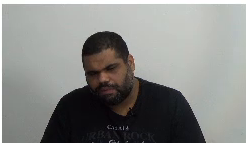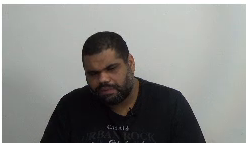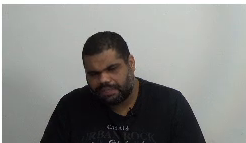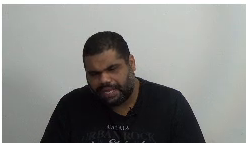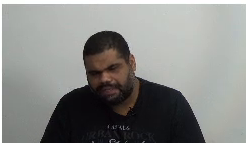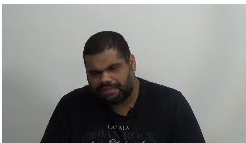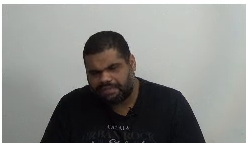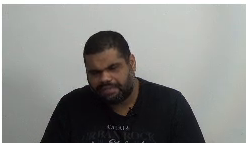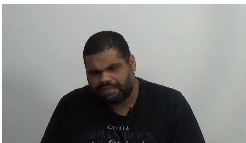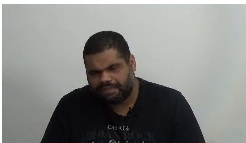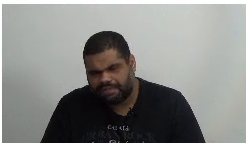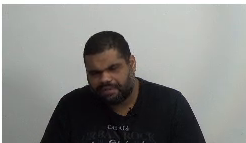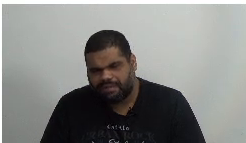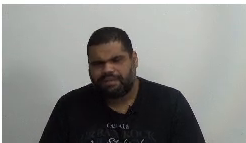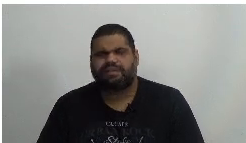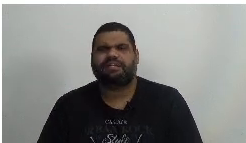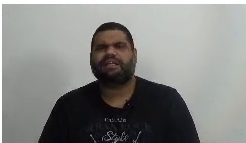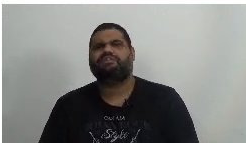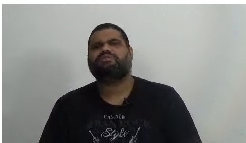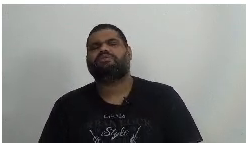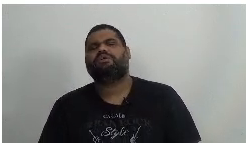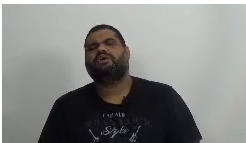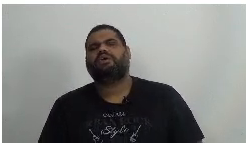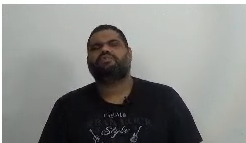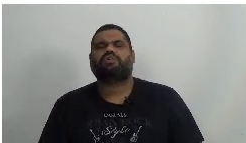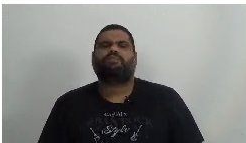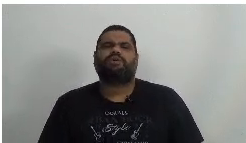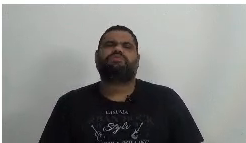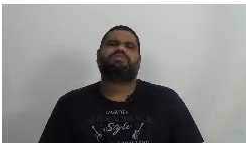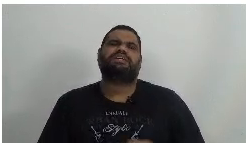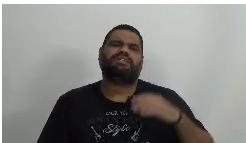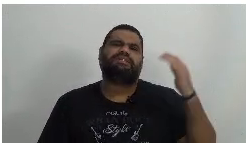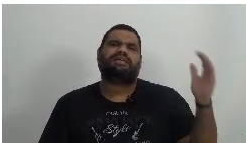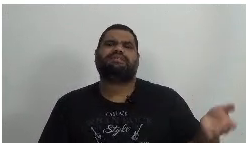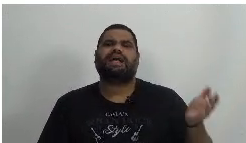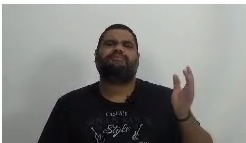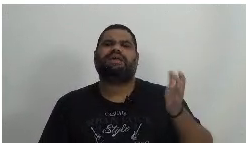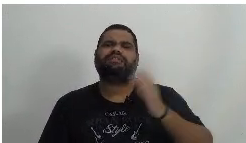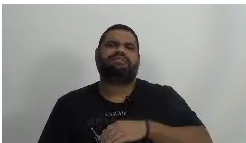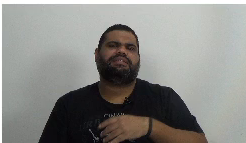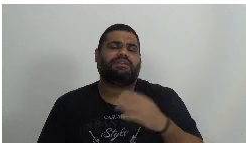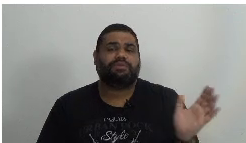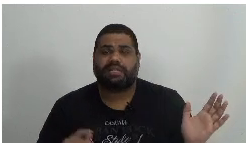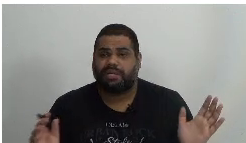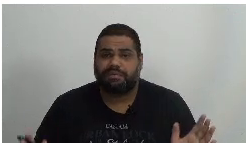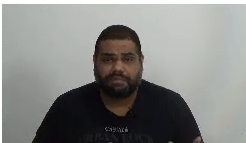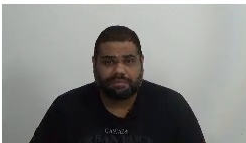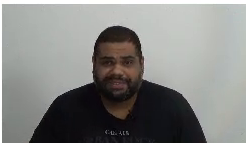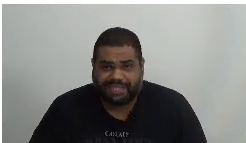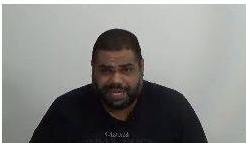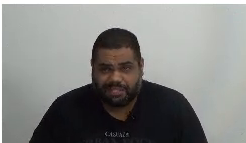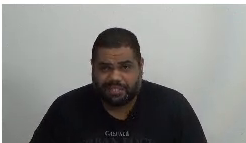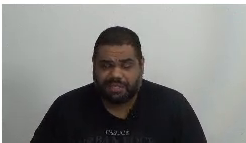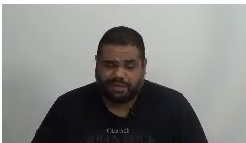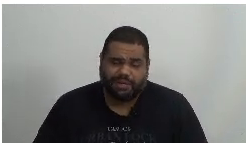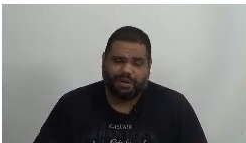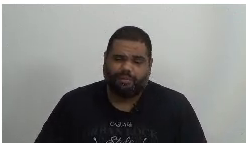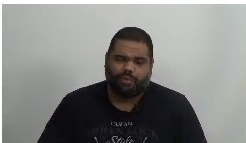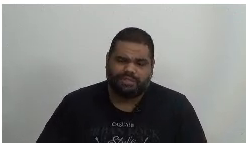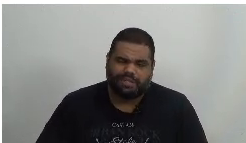pessoal? Três. Não é isso? Eu só posso usar as letras A, B e C. Então, eu tenho